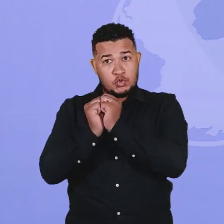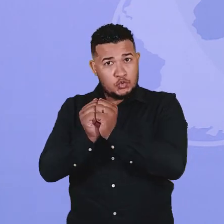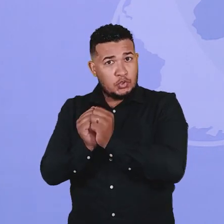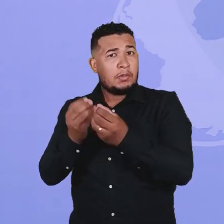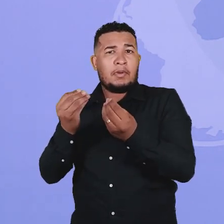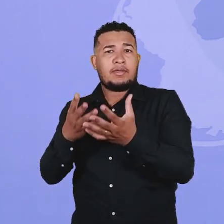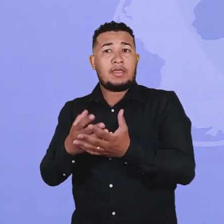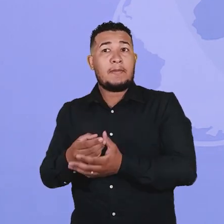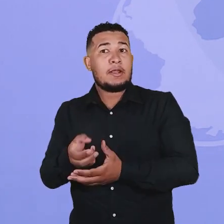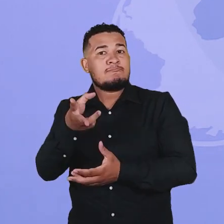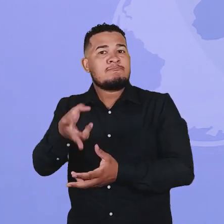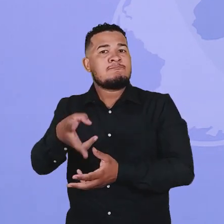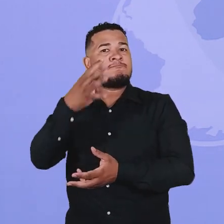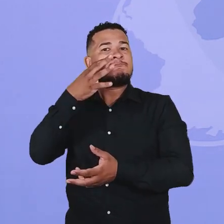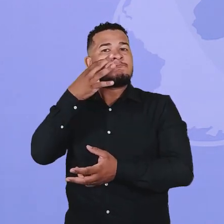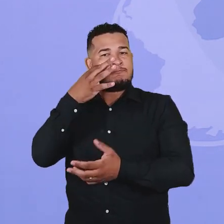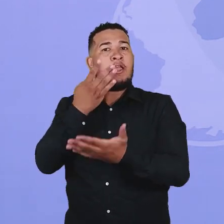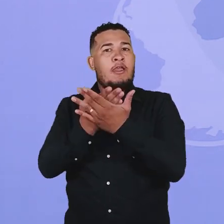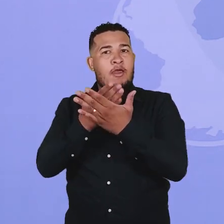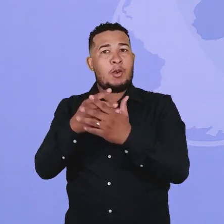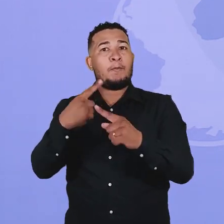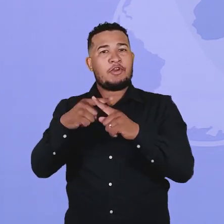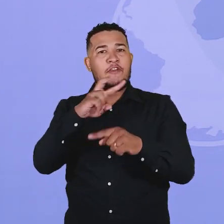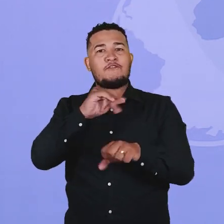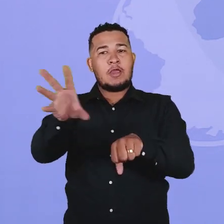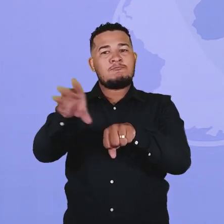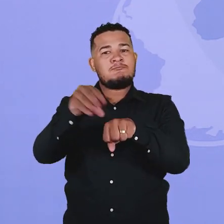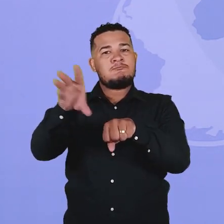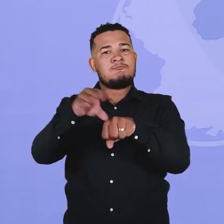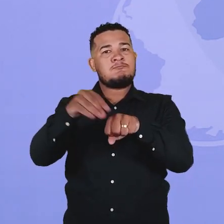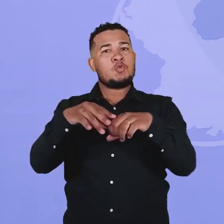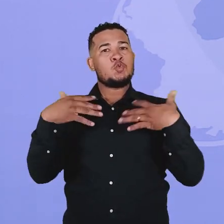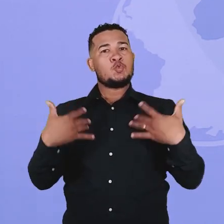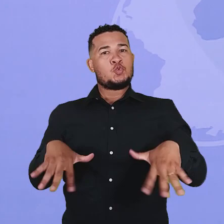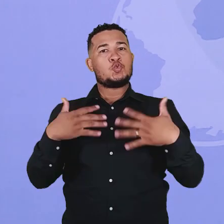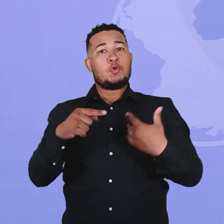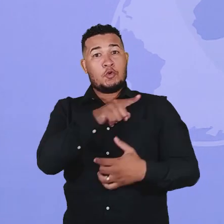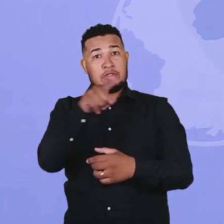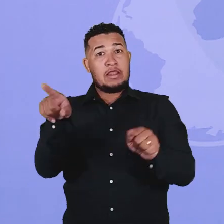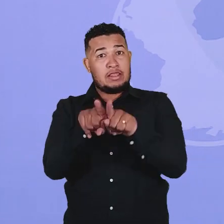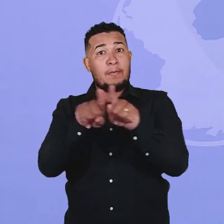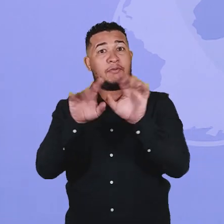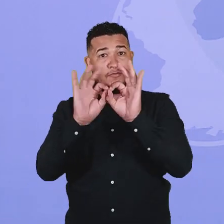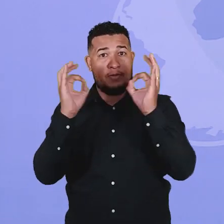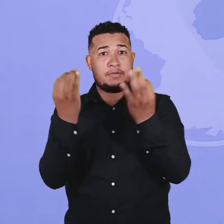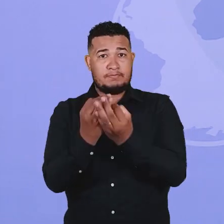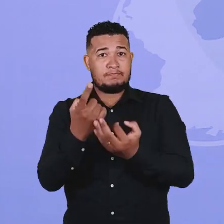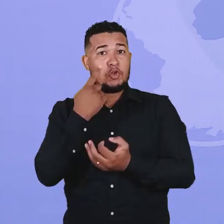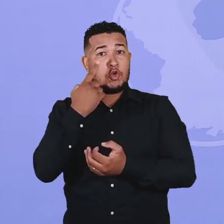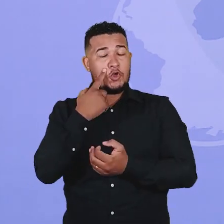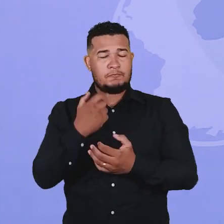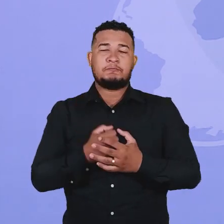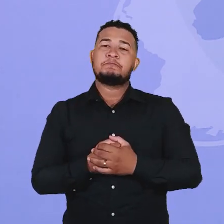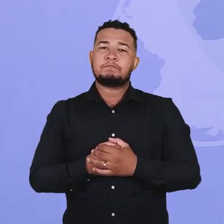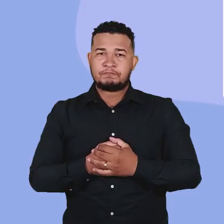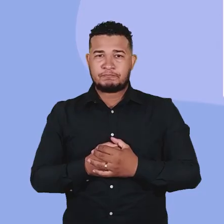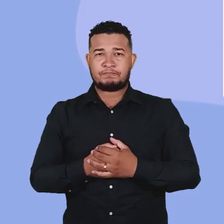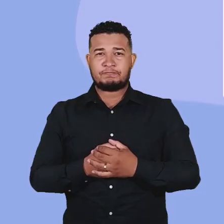estiver aí com você para ouvir essa aula, que eu tenho certeza que vai gerar um conhecimento tanto para você, tanto para a sua família. Vamos para o próximo